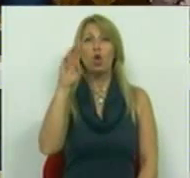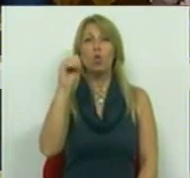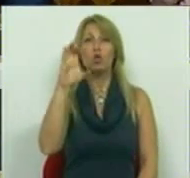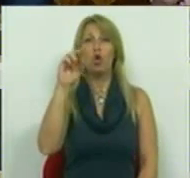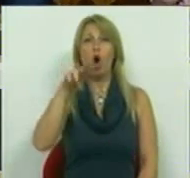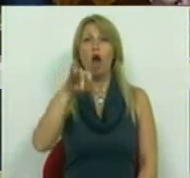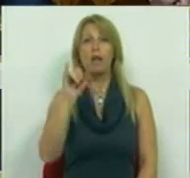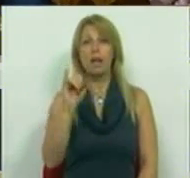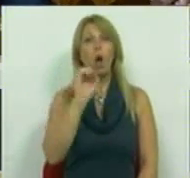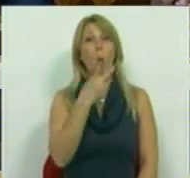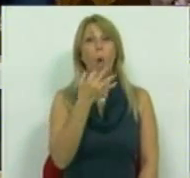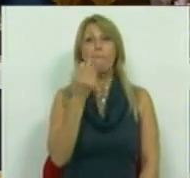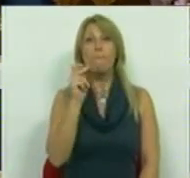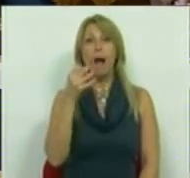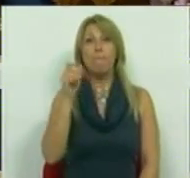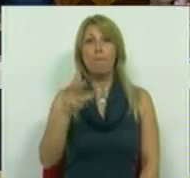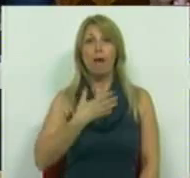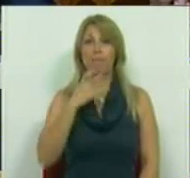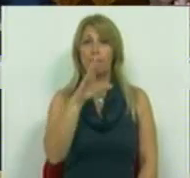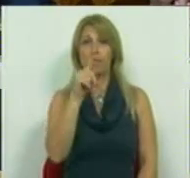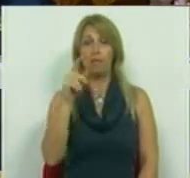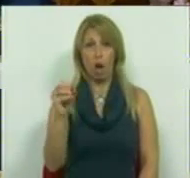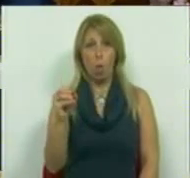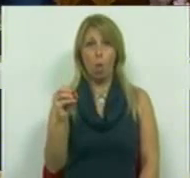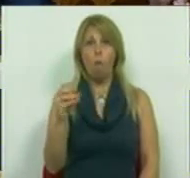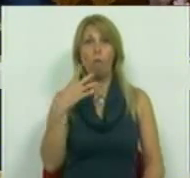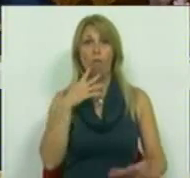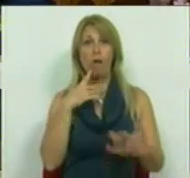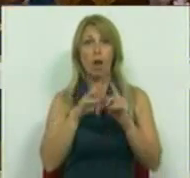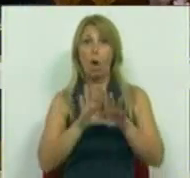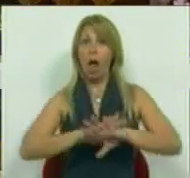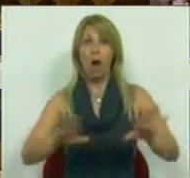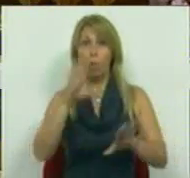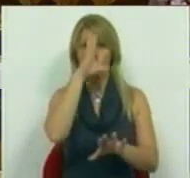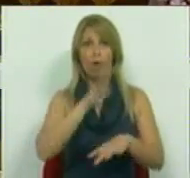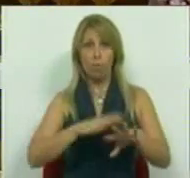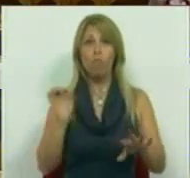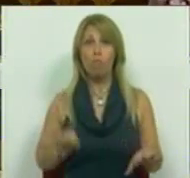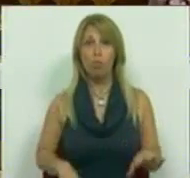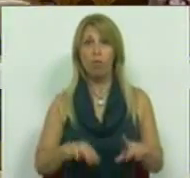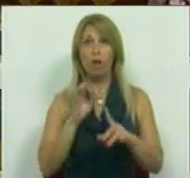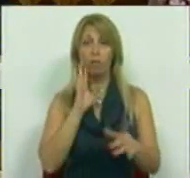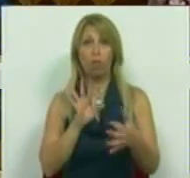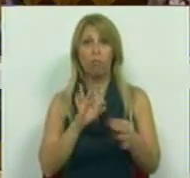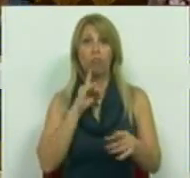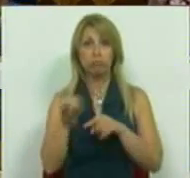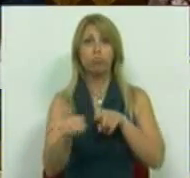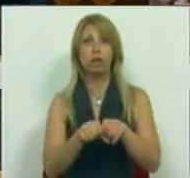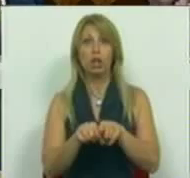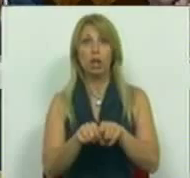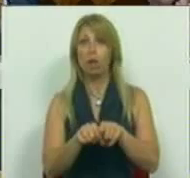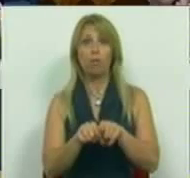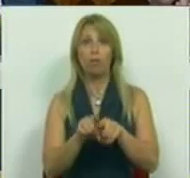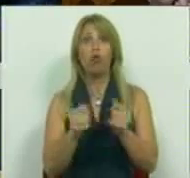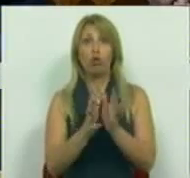Berlusconi nem Papandreou caíram por falta de estabilidade política. Ambos tinham a maioria absoluta. Caíram